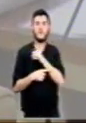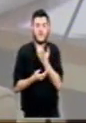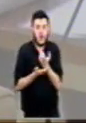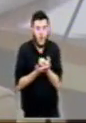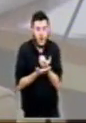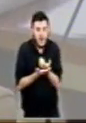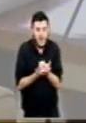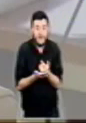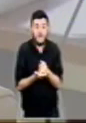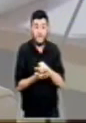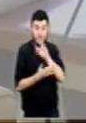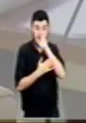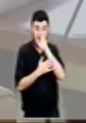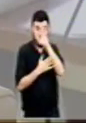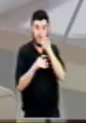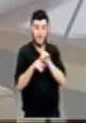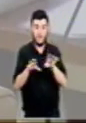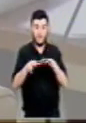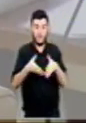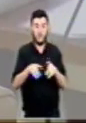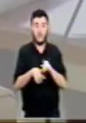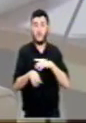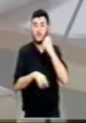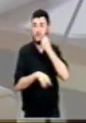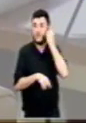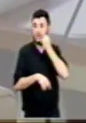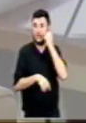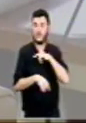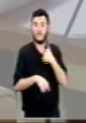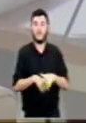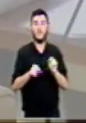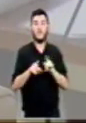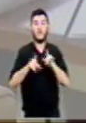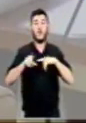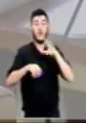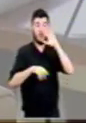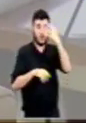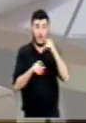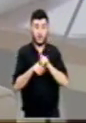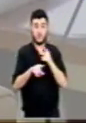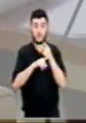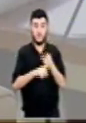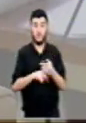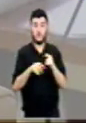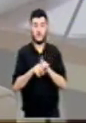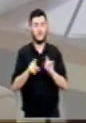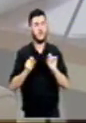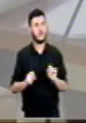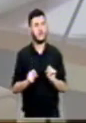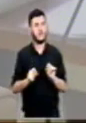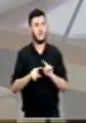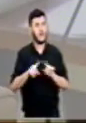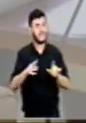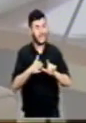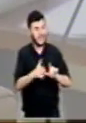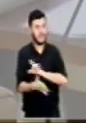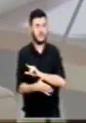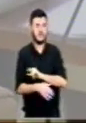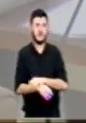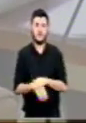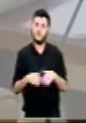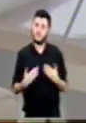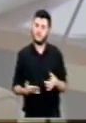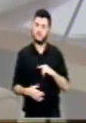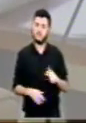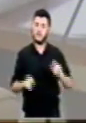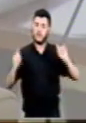de parlamentares não decorre do resultado de busca e apreensão, mas a antecedem. Daí a impossibilidade